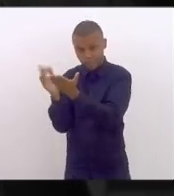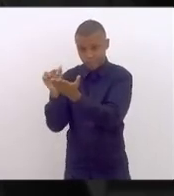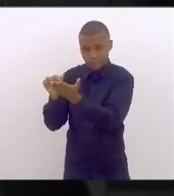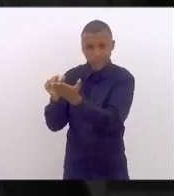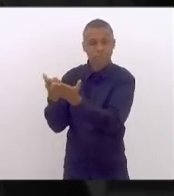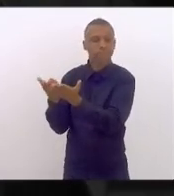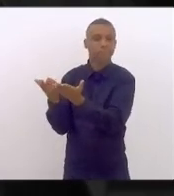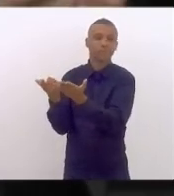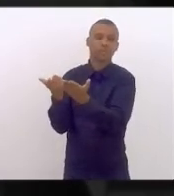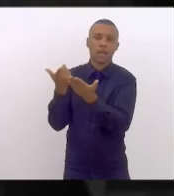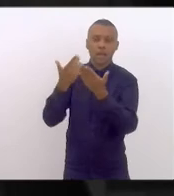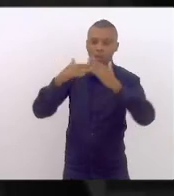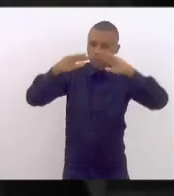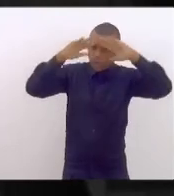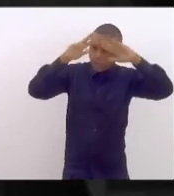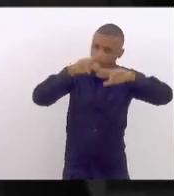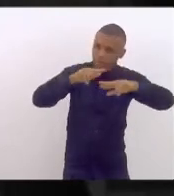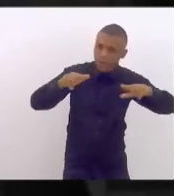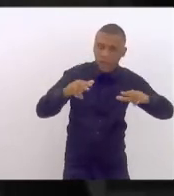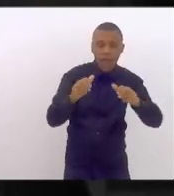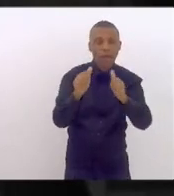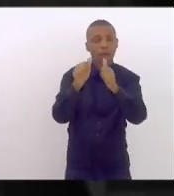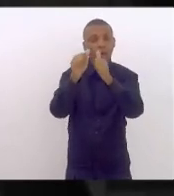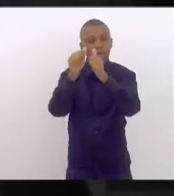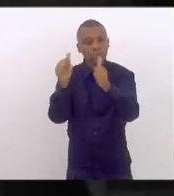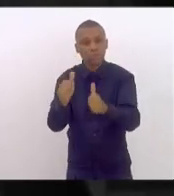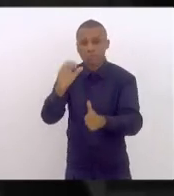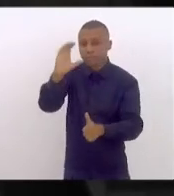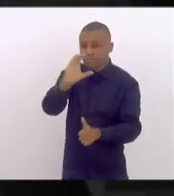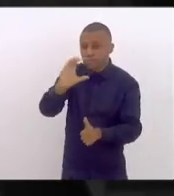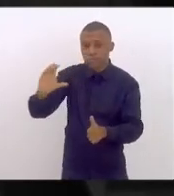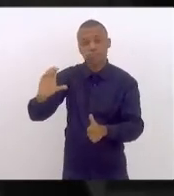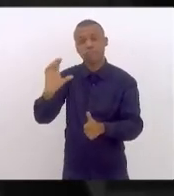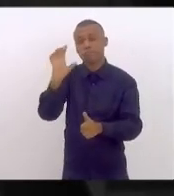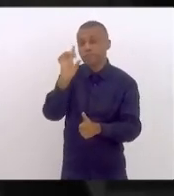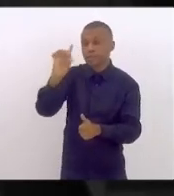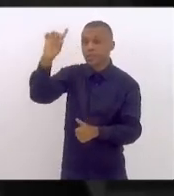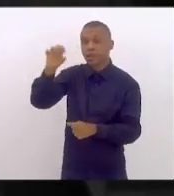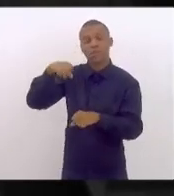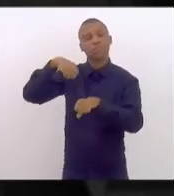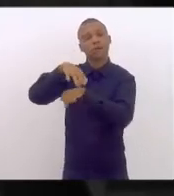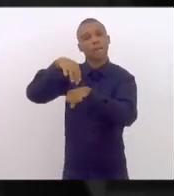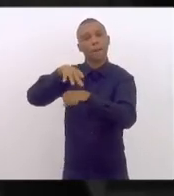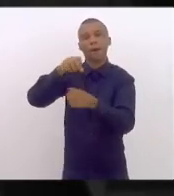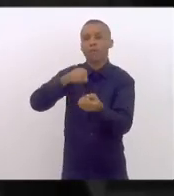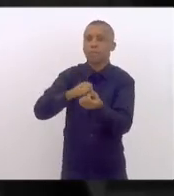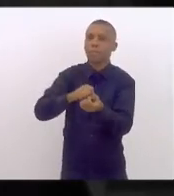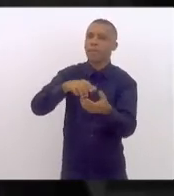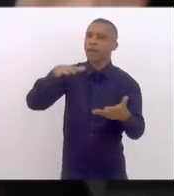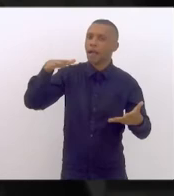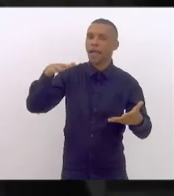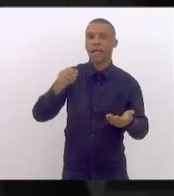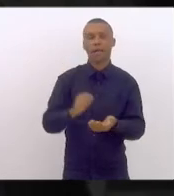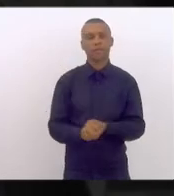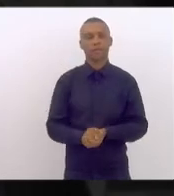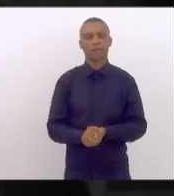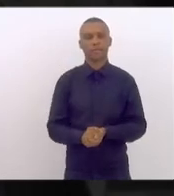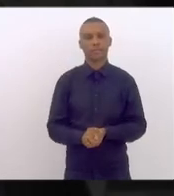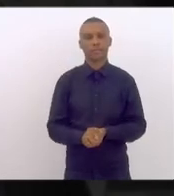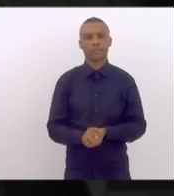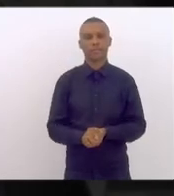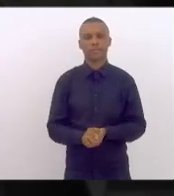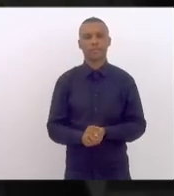você criando os orixás você criando os santos Você quer uma mensagem Divina você querendo milagre você cria não Sacramento